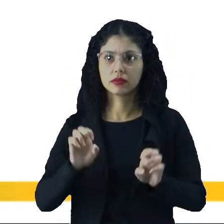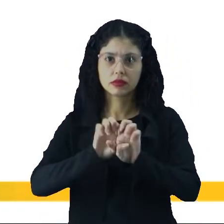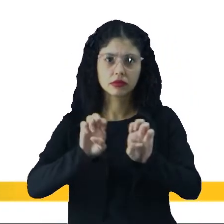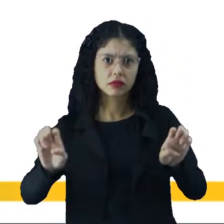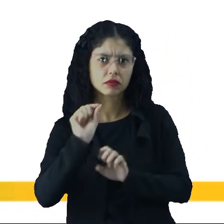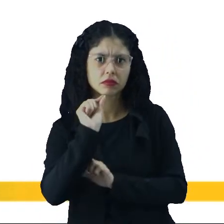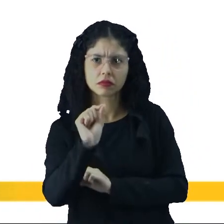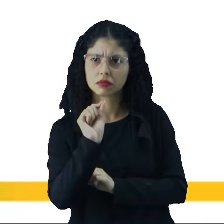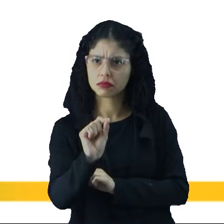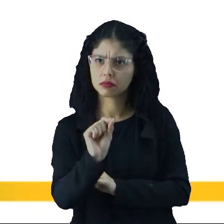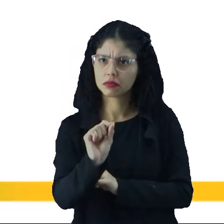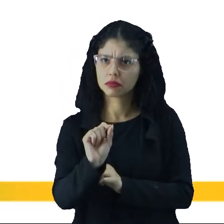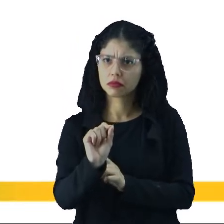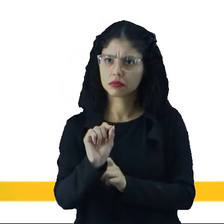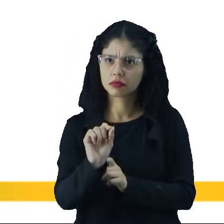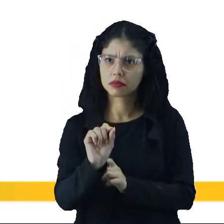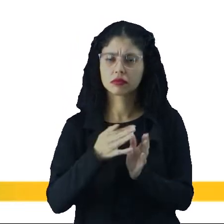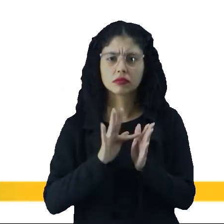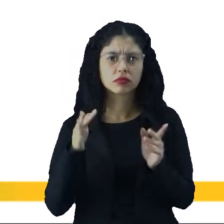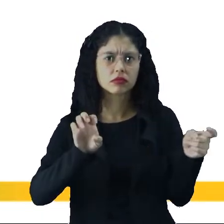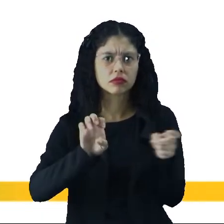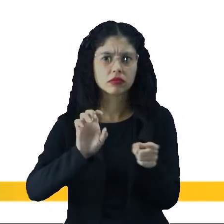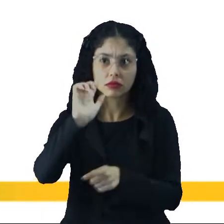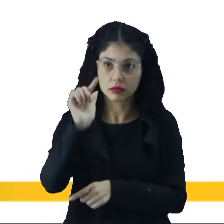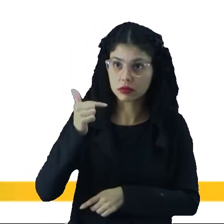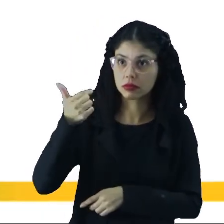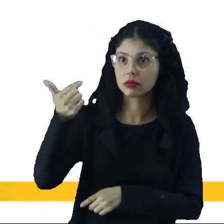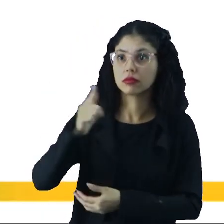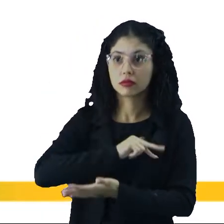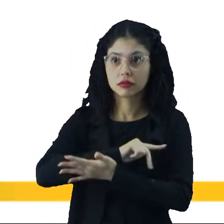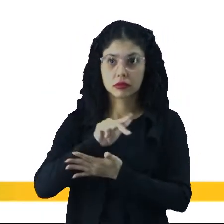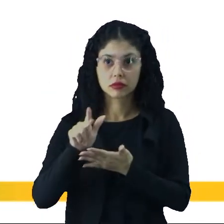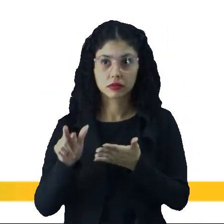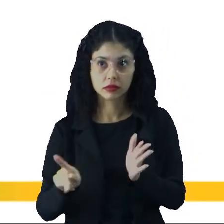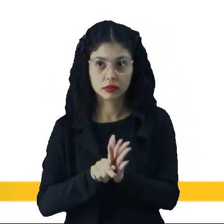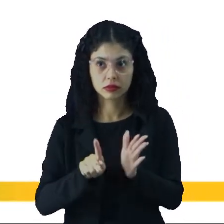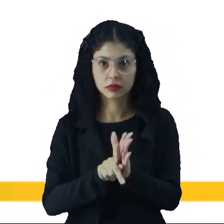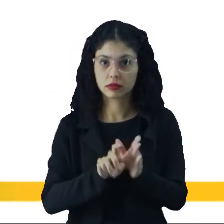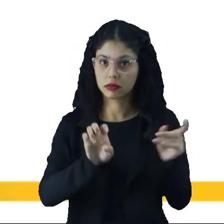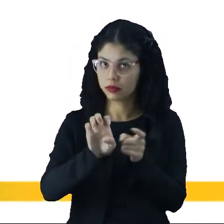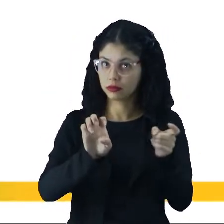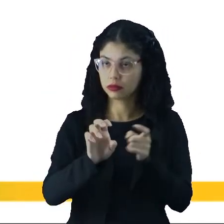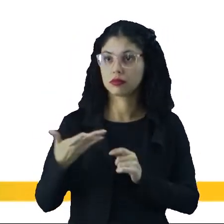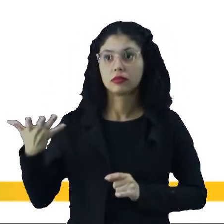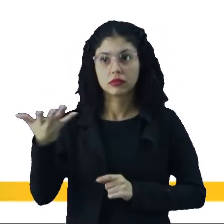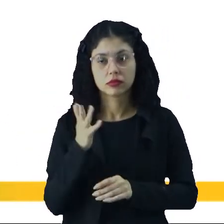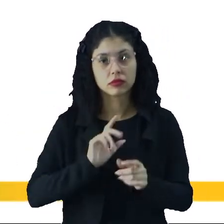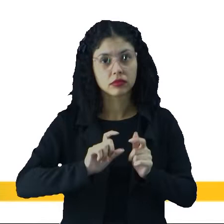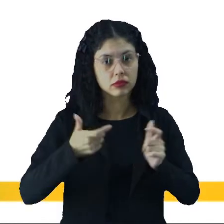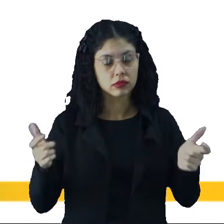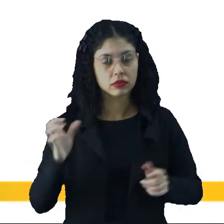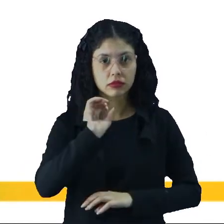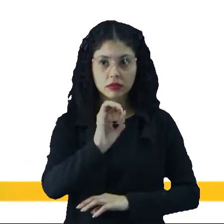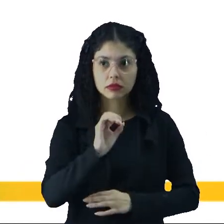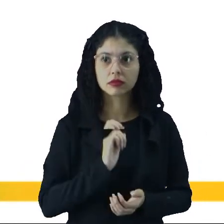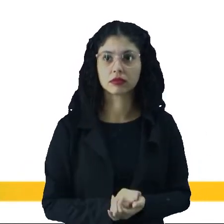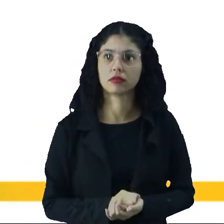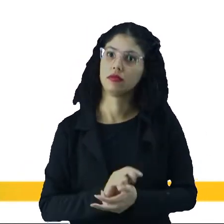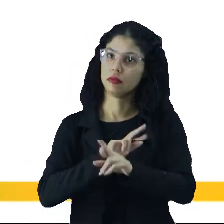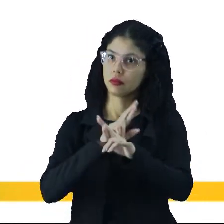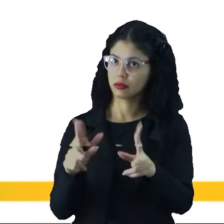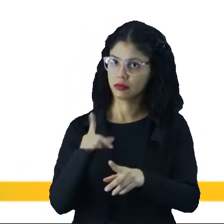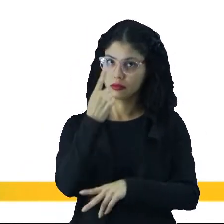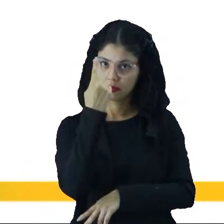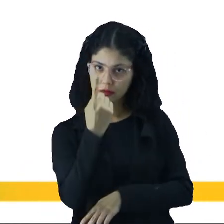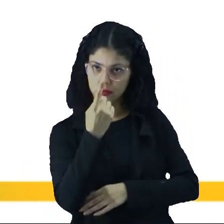O que é uma função exponencial? É aquela que a variável está no expoente, cuja base é sempre maior que zero e